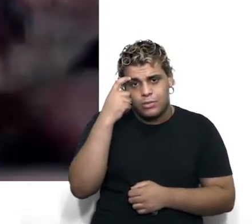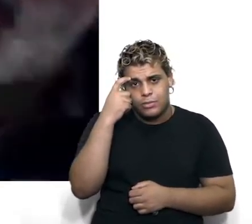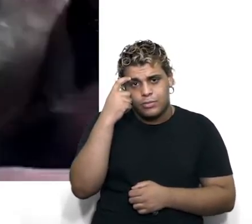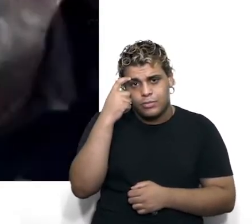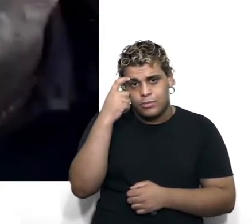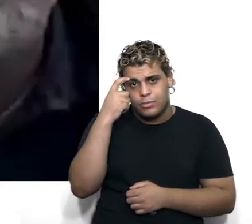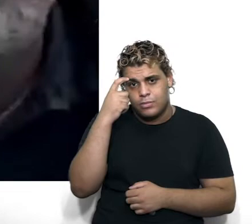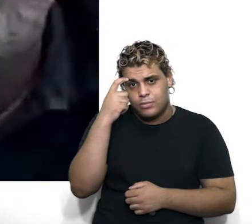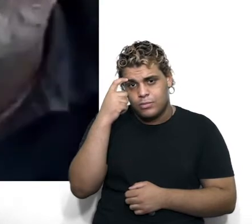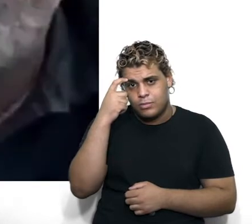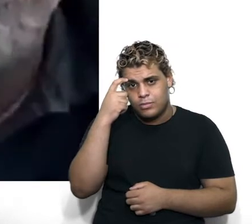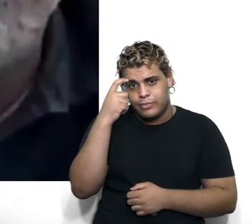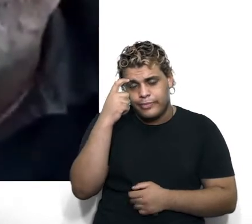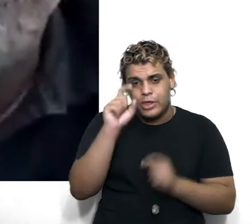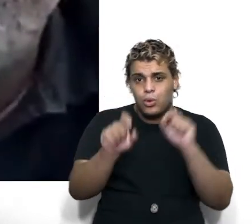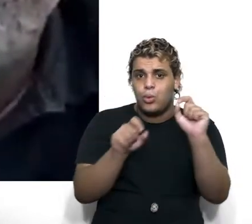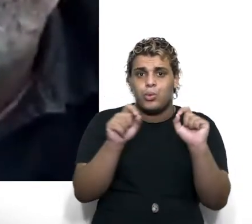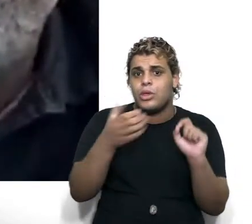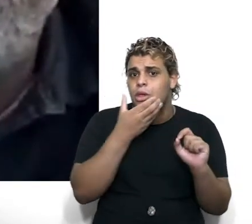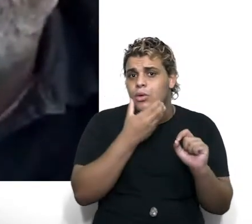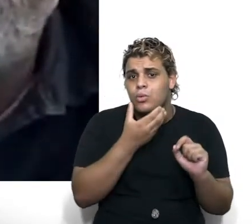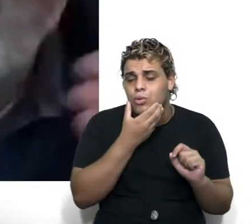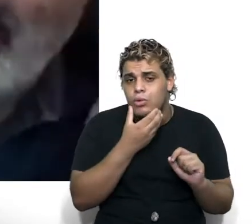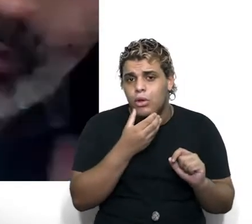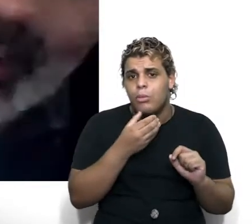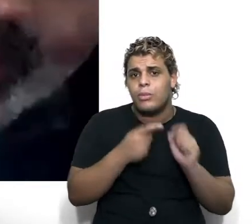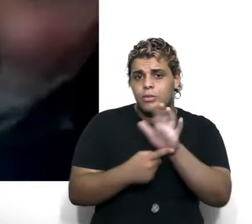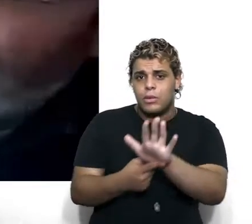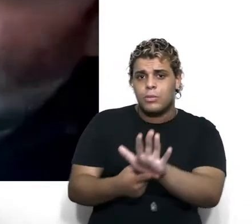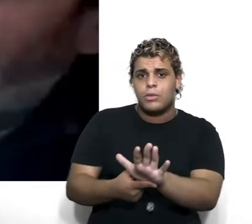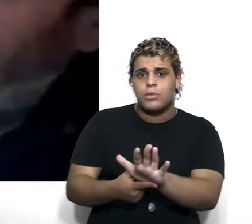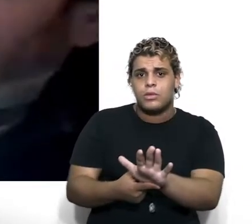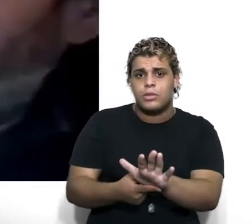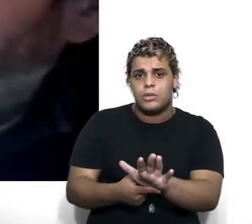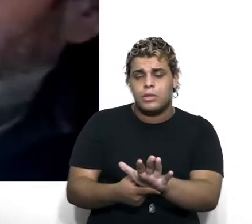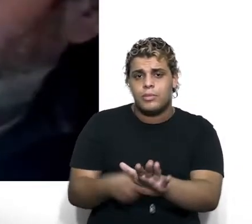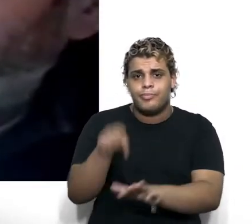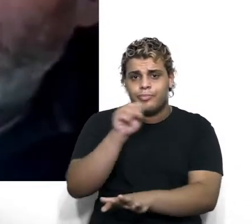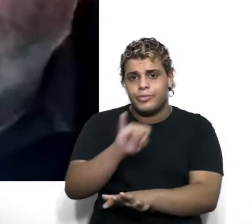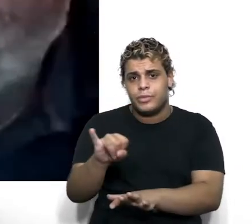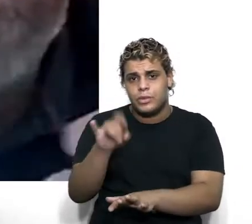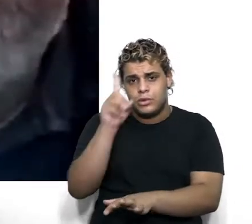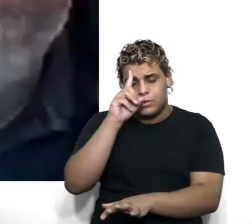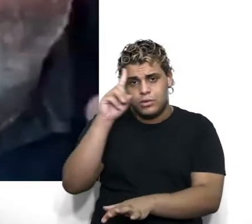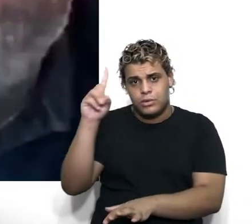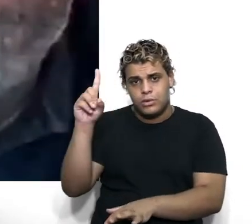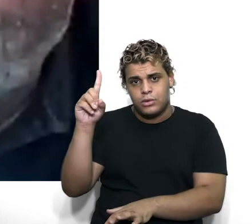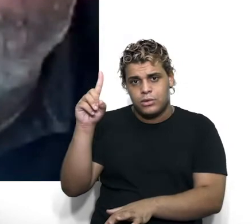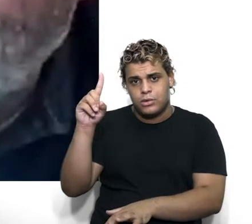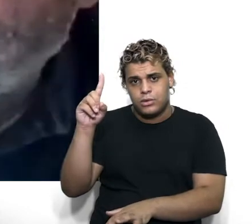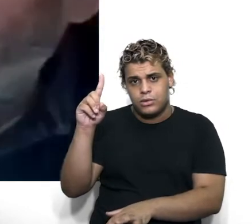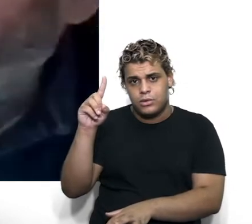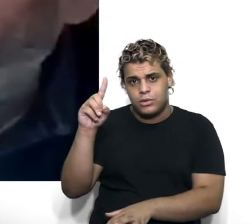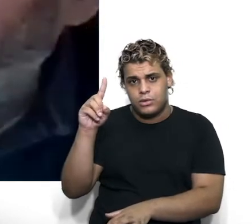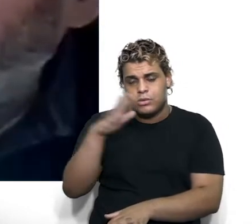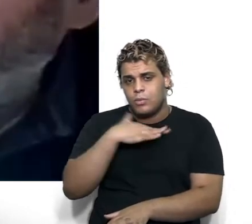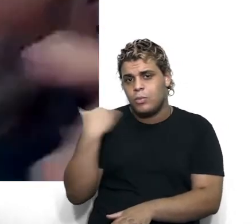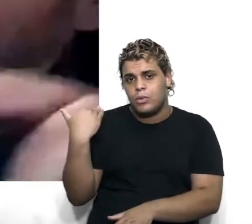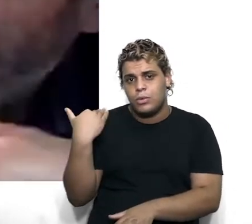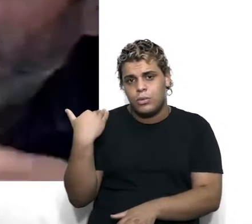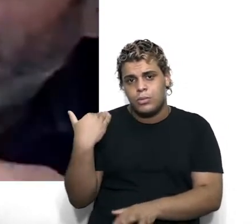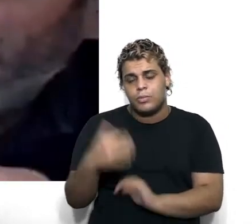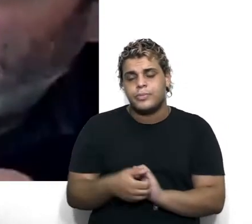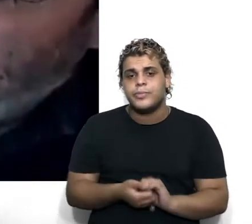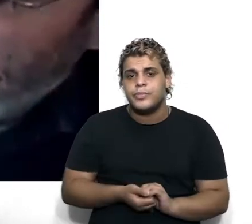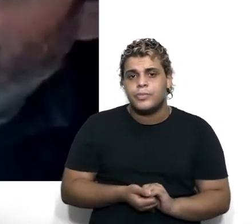nos vestígios que os homens vão deixar, se um dia saírem para o outro lado, para Marte, por exemplo, já se fala